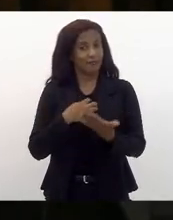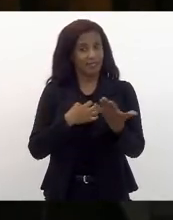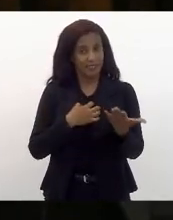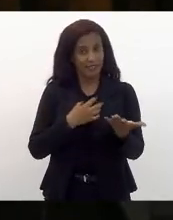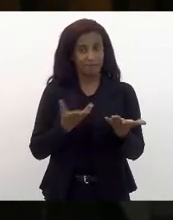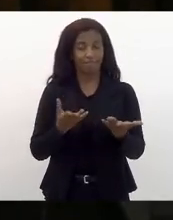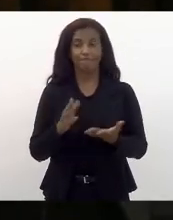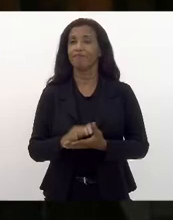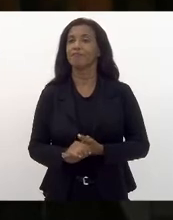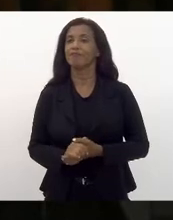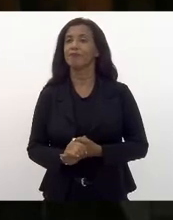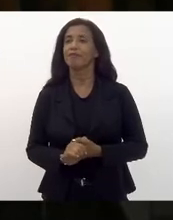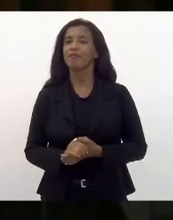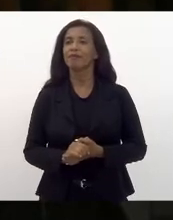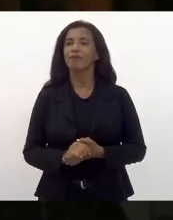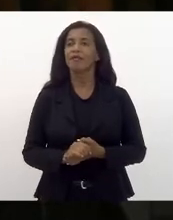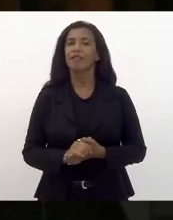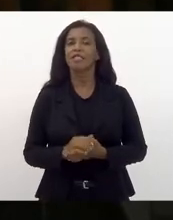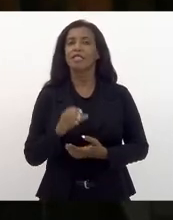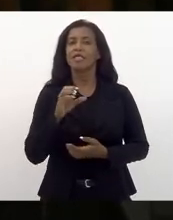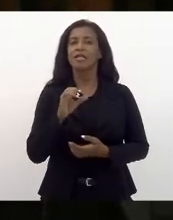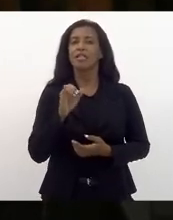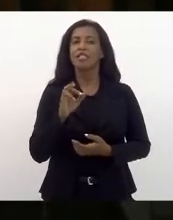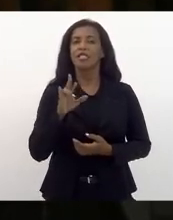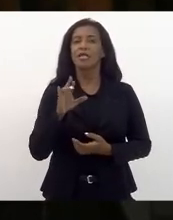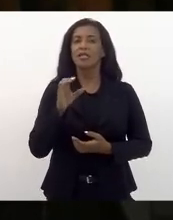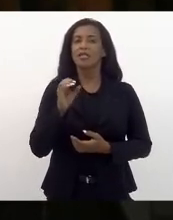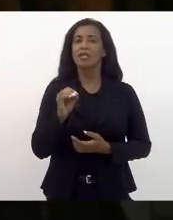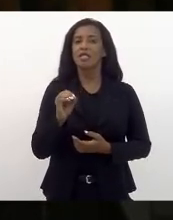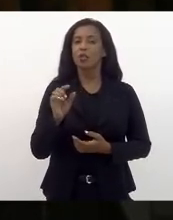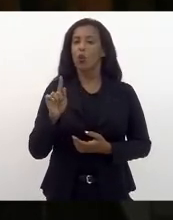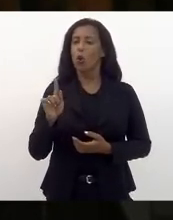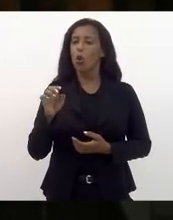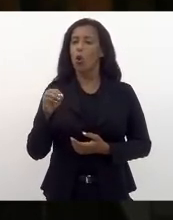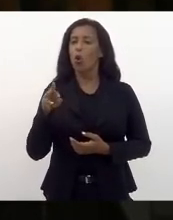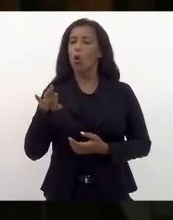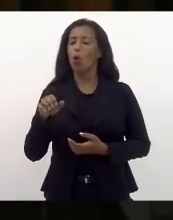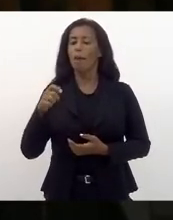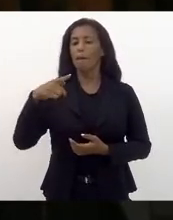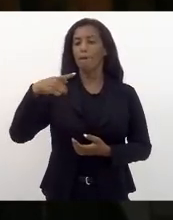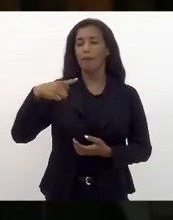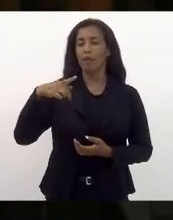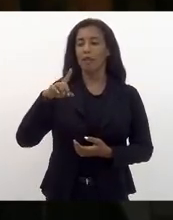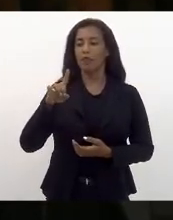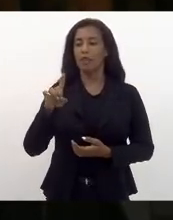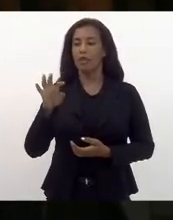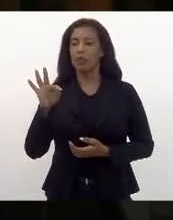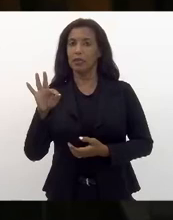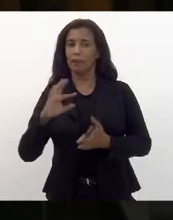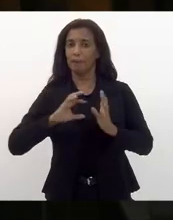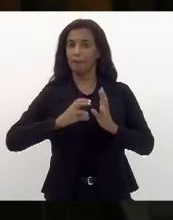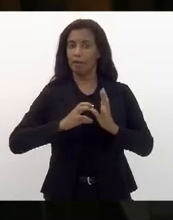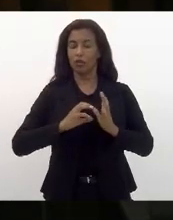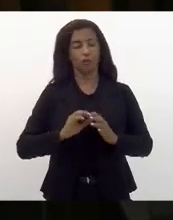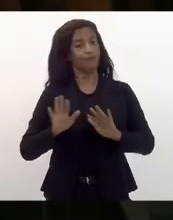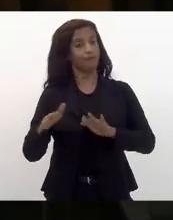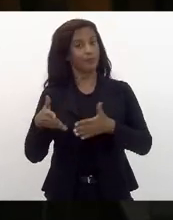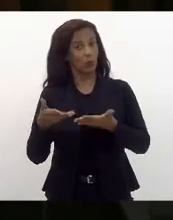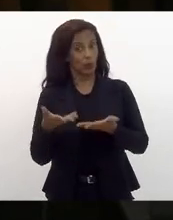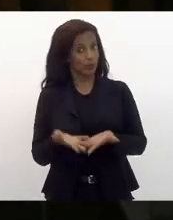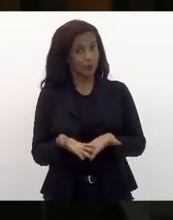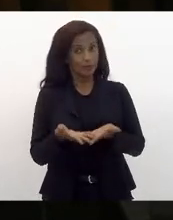deixei para o final ser o Ciro Gomes do PDT e enquanto